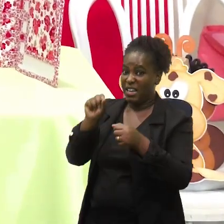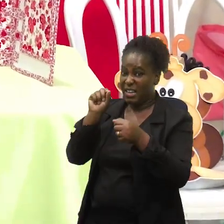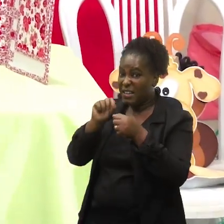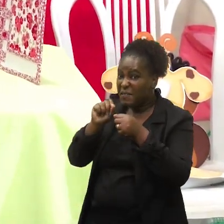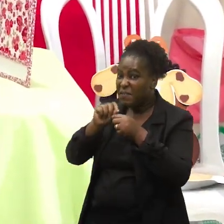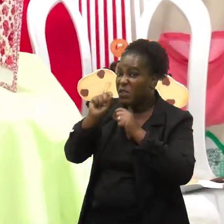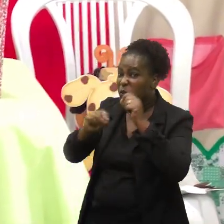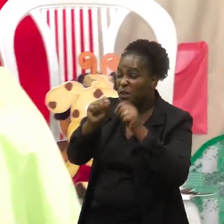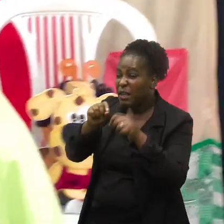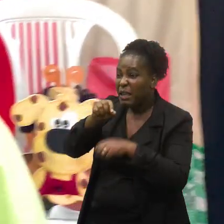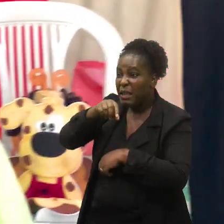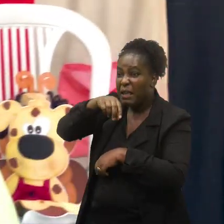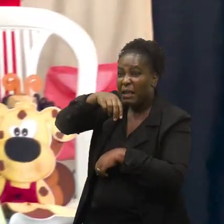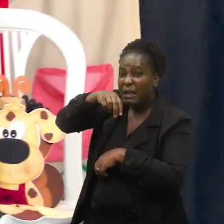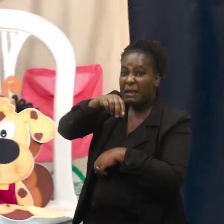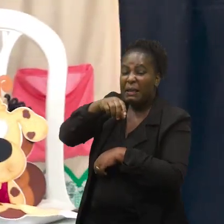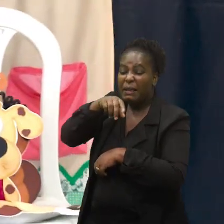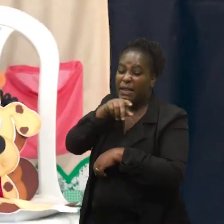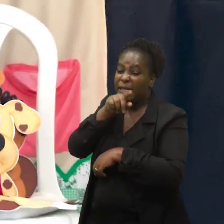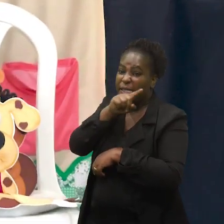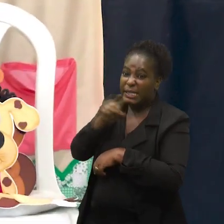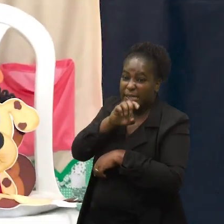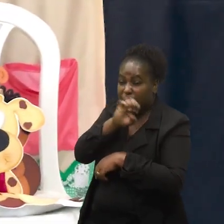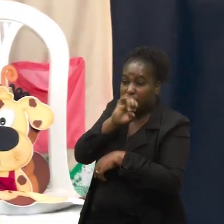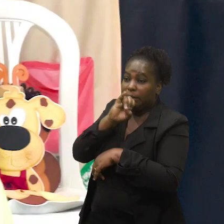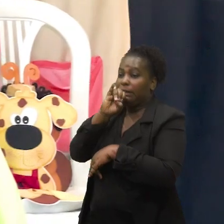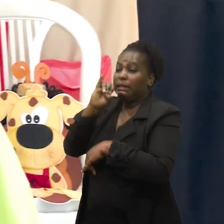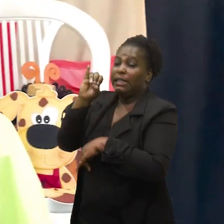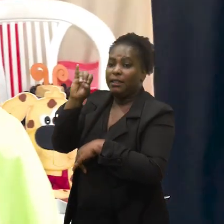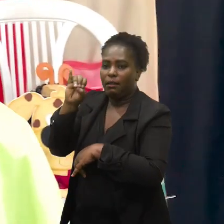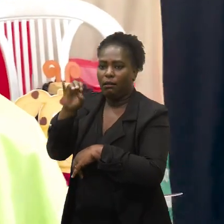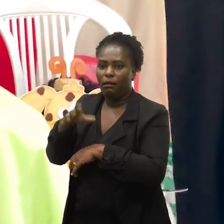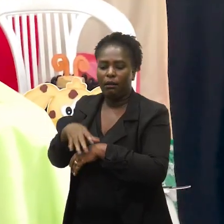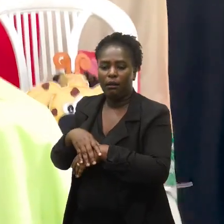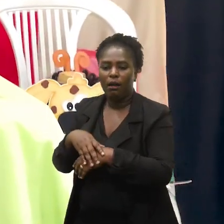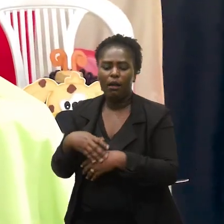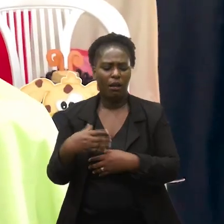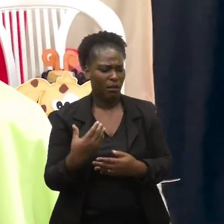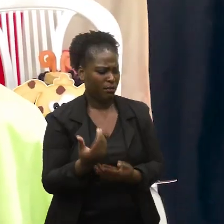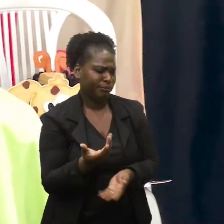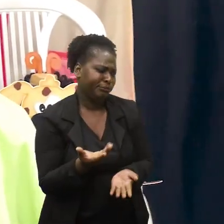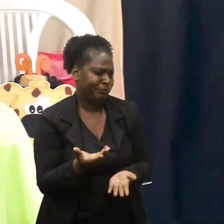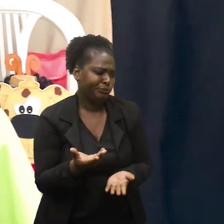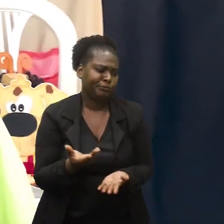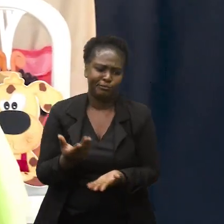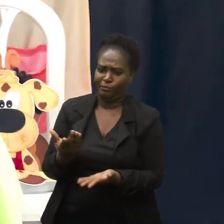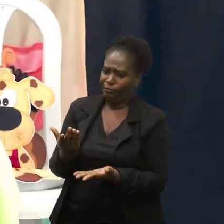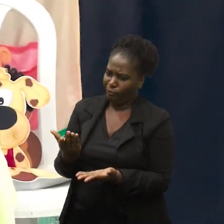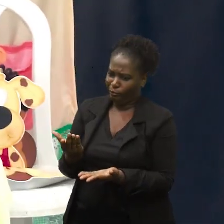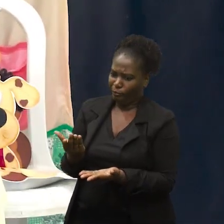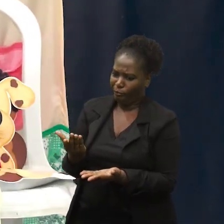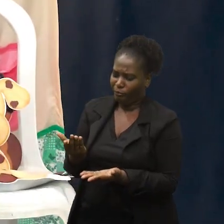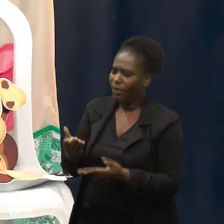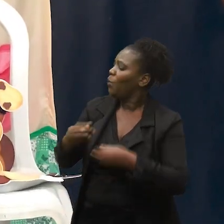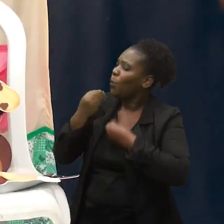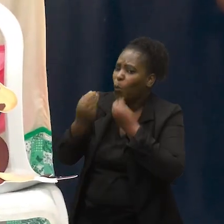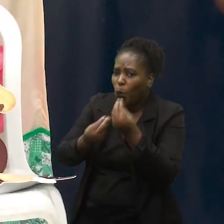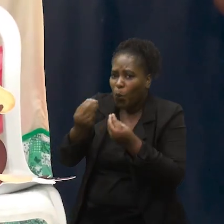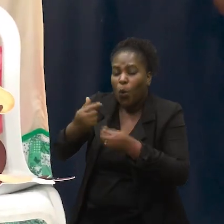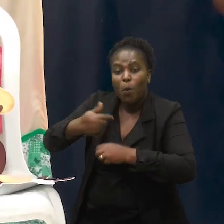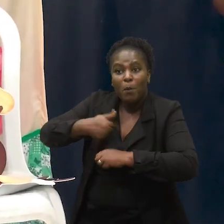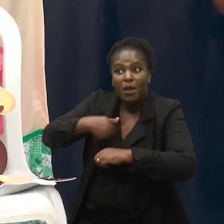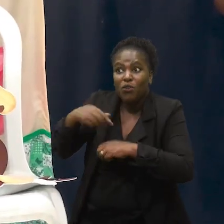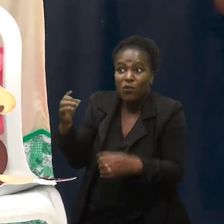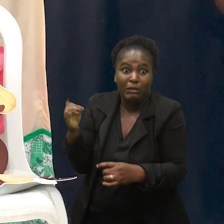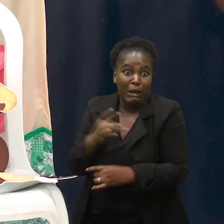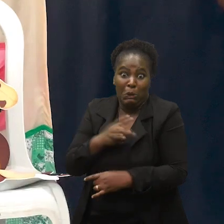aí a Dona Baratinha disse: não, não, está errado, eu vou ficar com muito